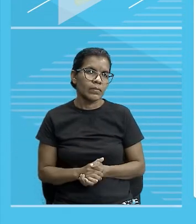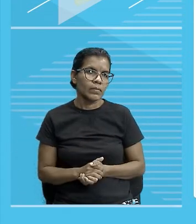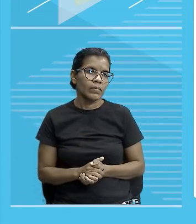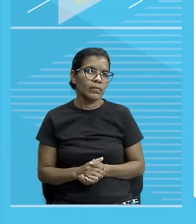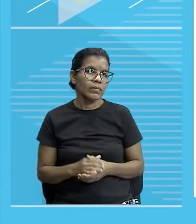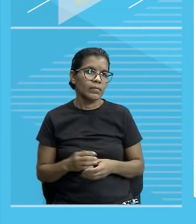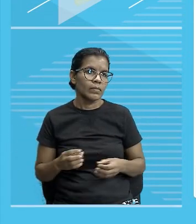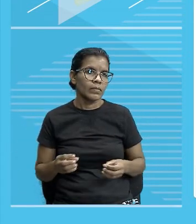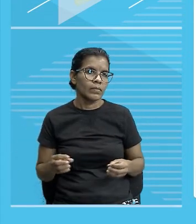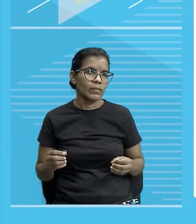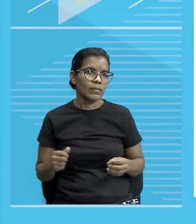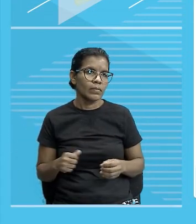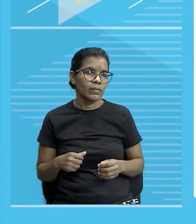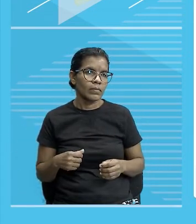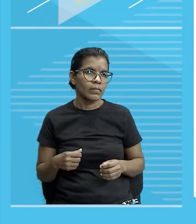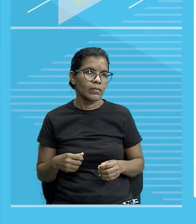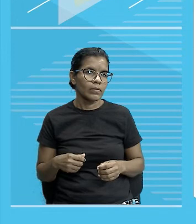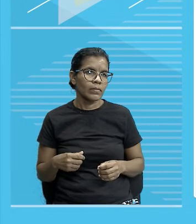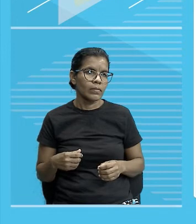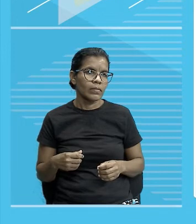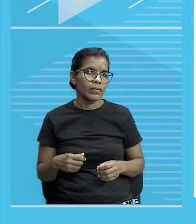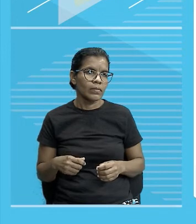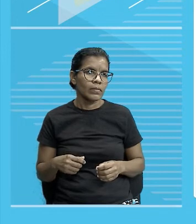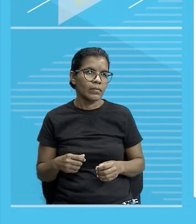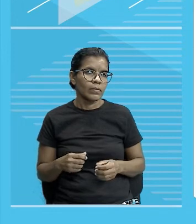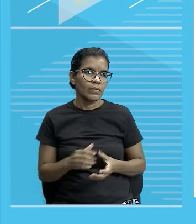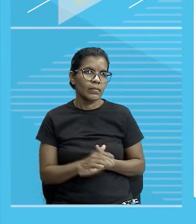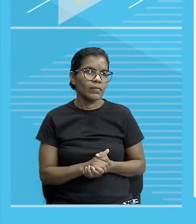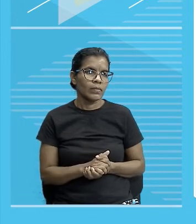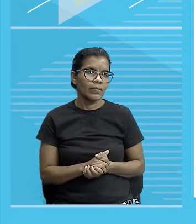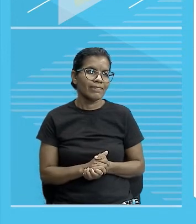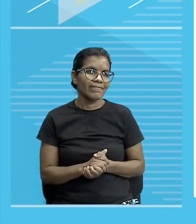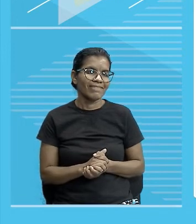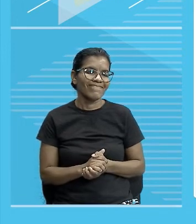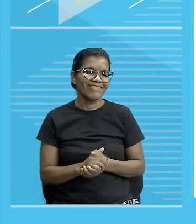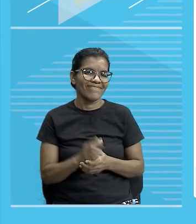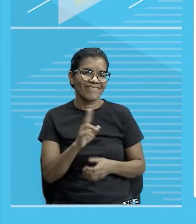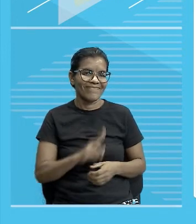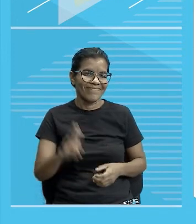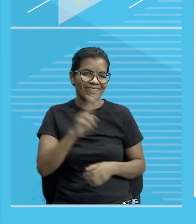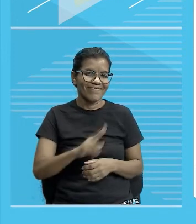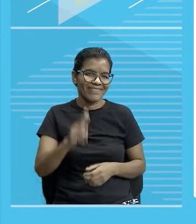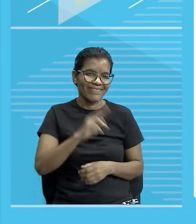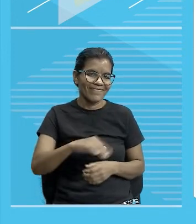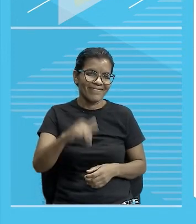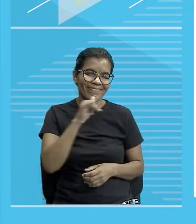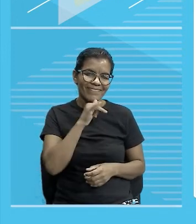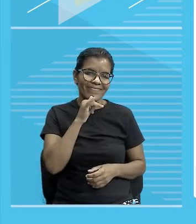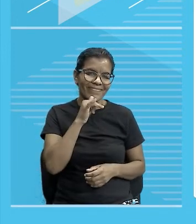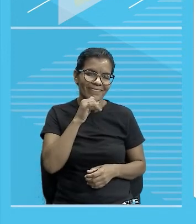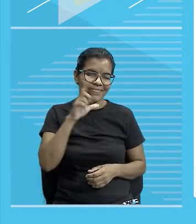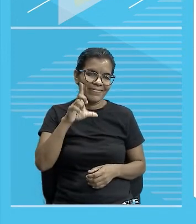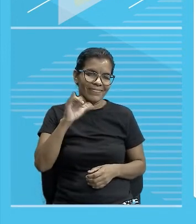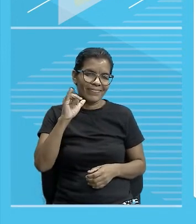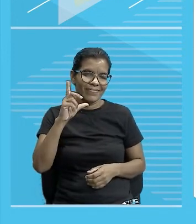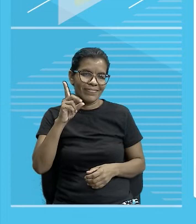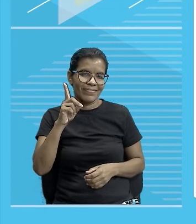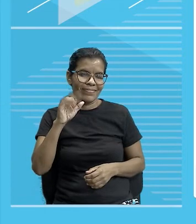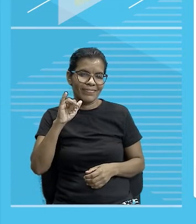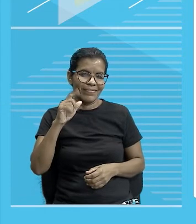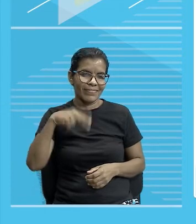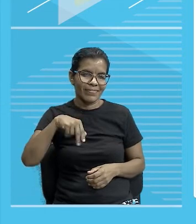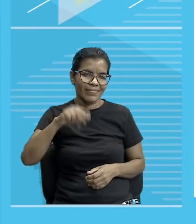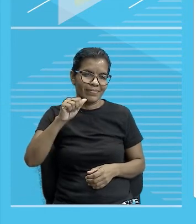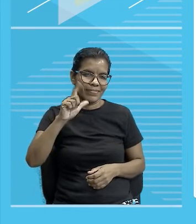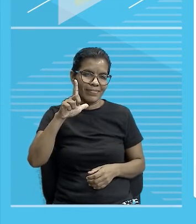eu contrato vou usar hoje muito exemplo com uma Lindinalva vai ficar mais fácil que às vezes